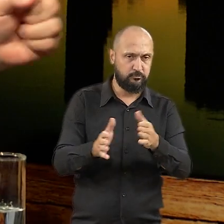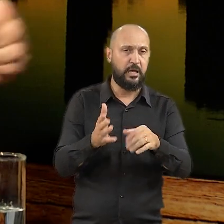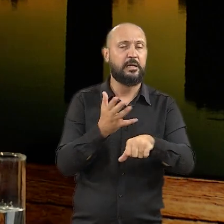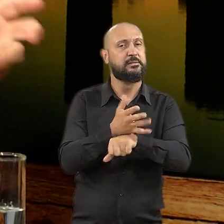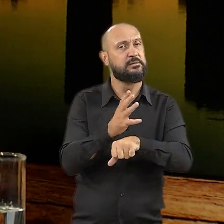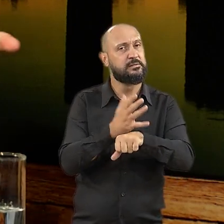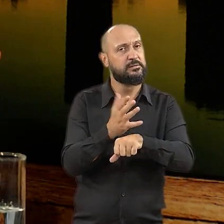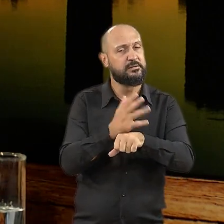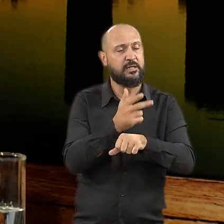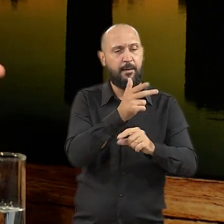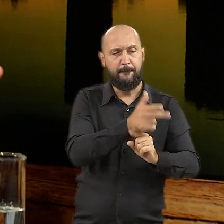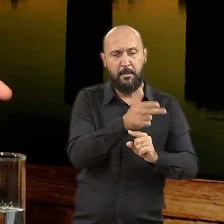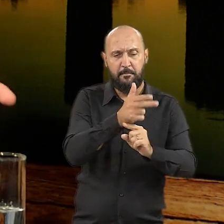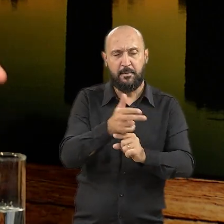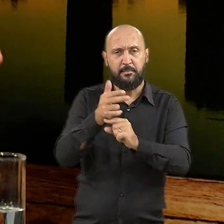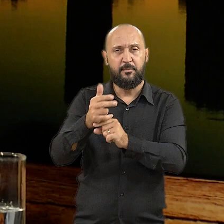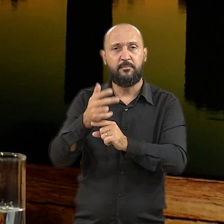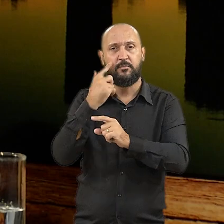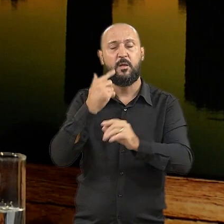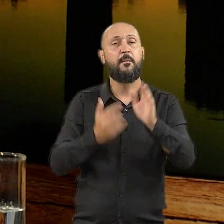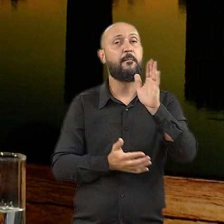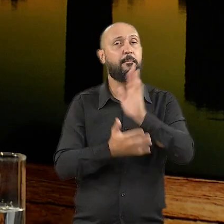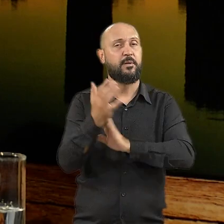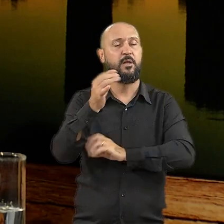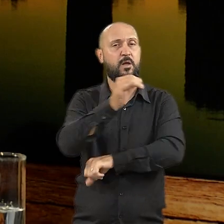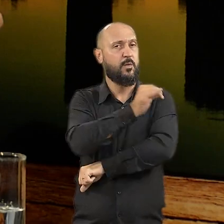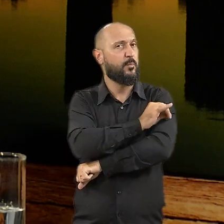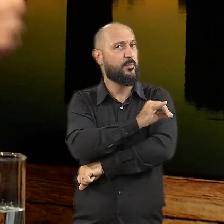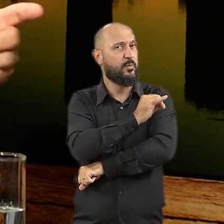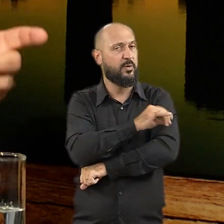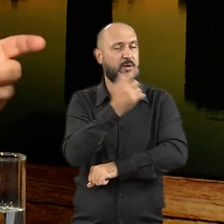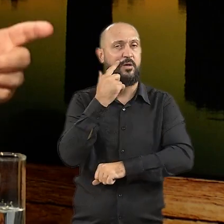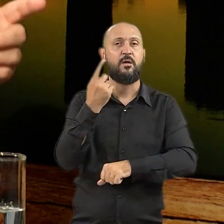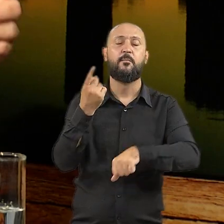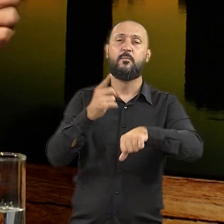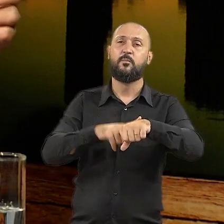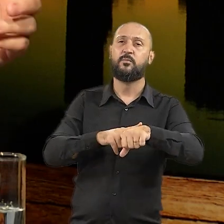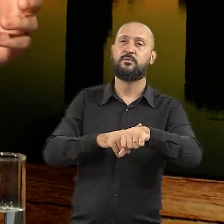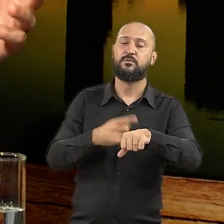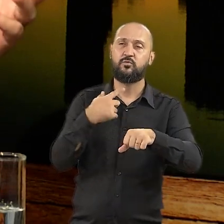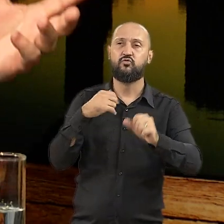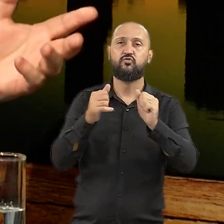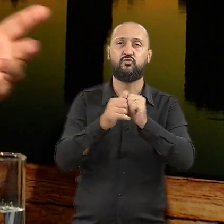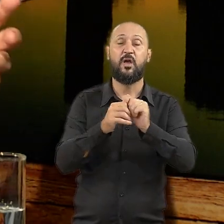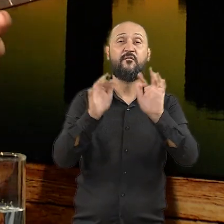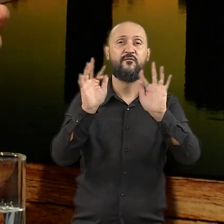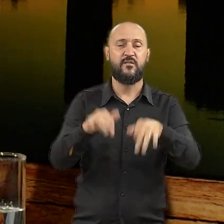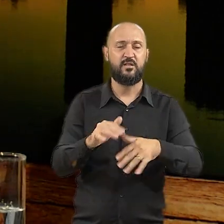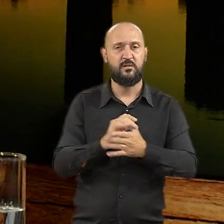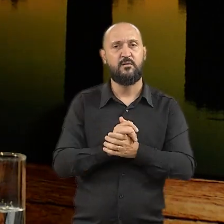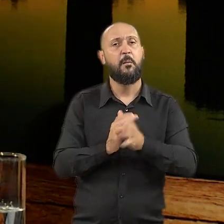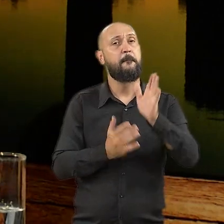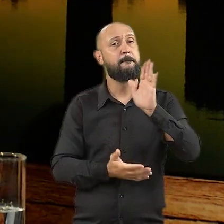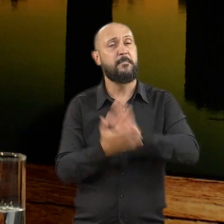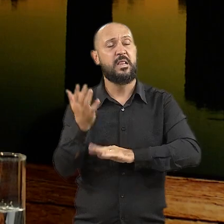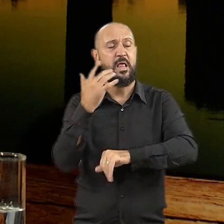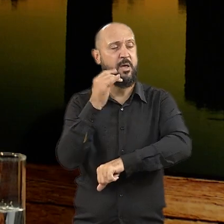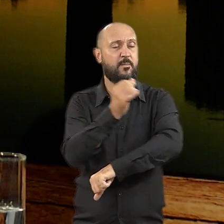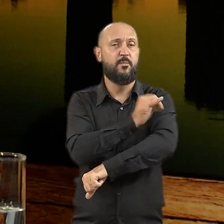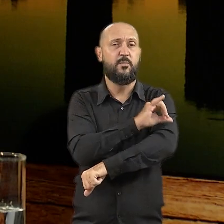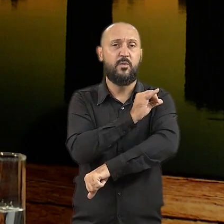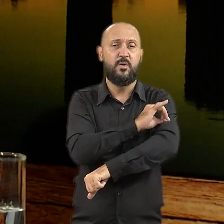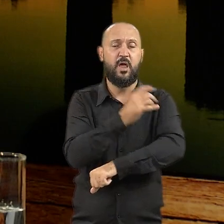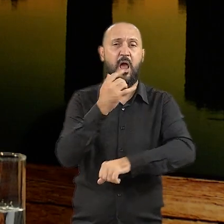eliminatórias, ensaiando e gravando tudo. Então eu mandei para o Rio de Janeiro, o Rio de Janeiro ia transmitir ao vivo com a gente a final. Aí eu mandei para o